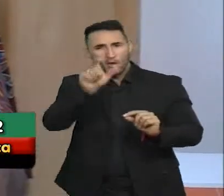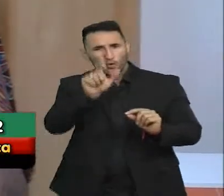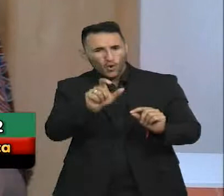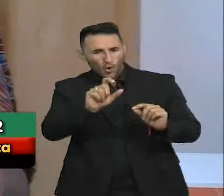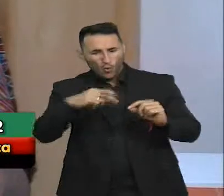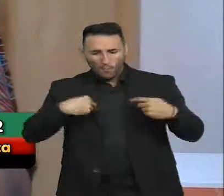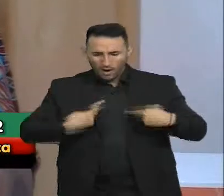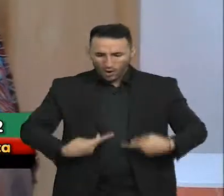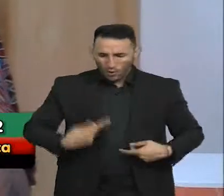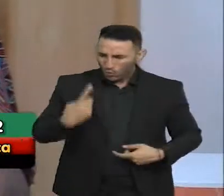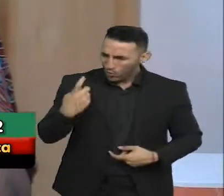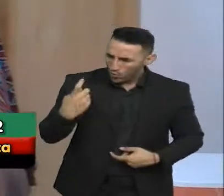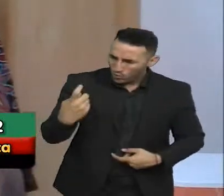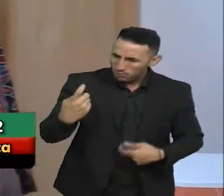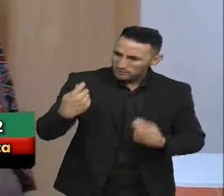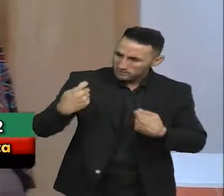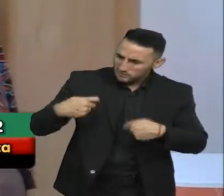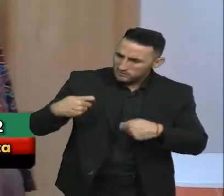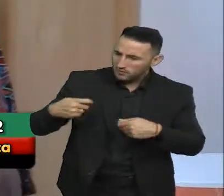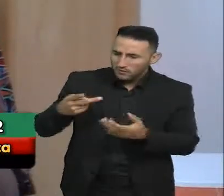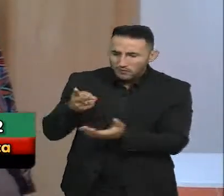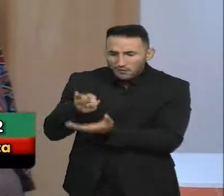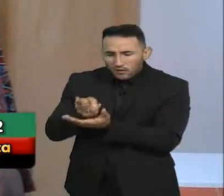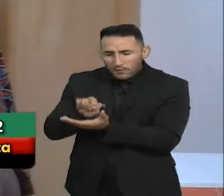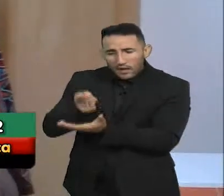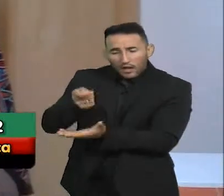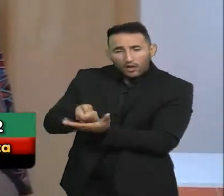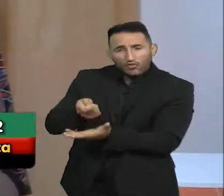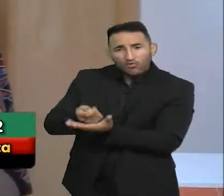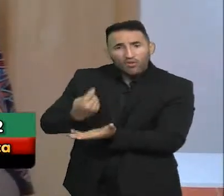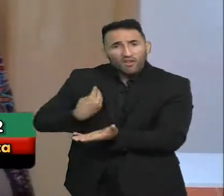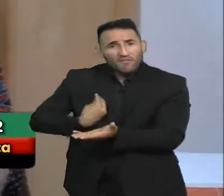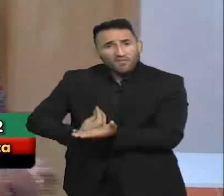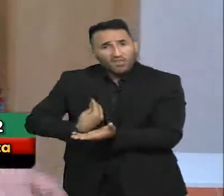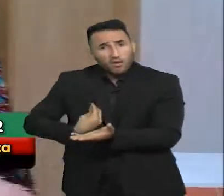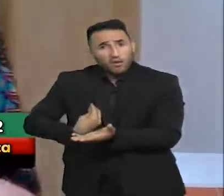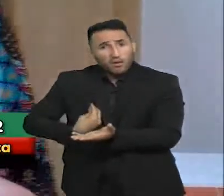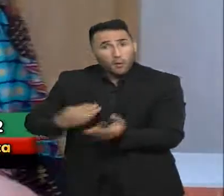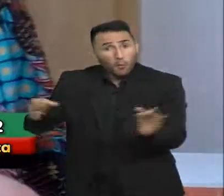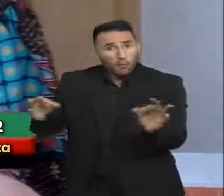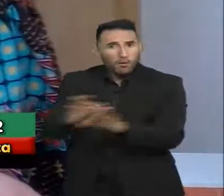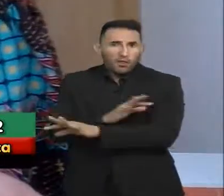ser único que precisa ter a garantia da vida e vida plena. O